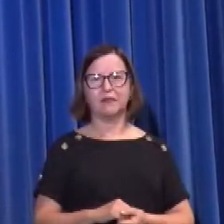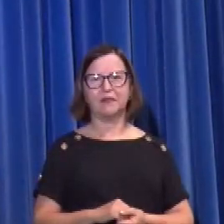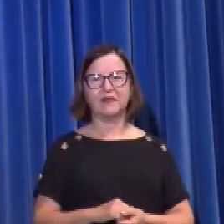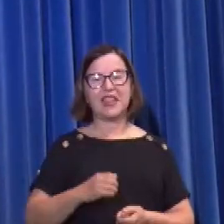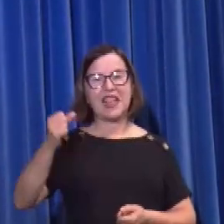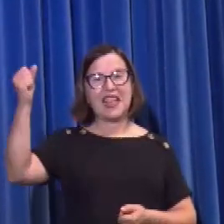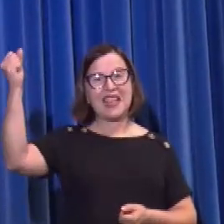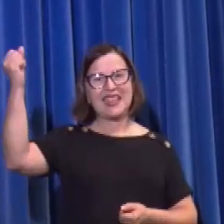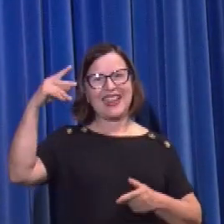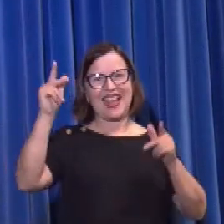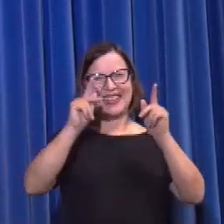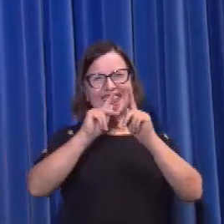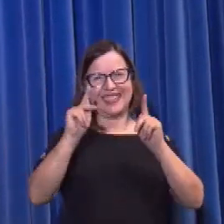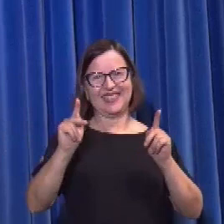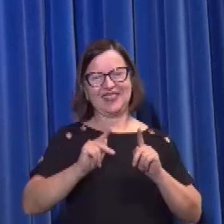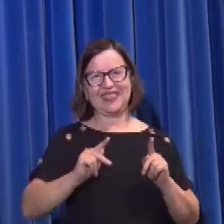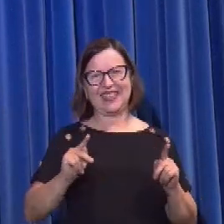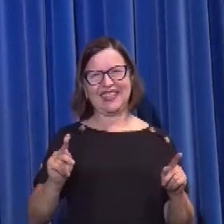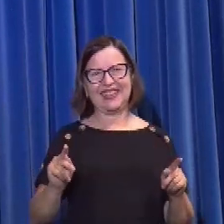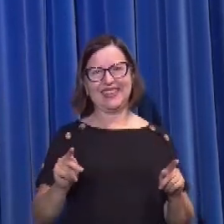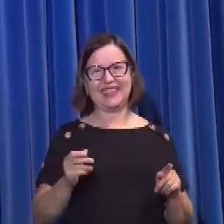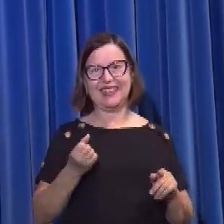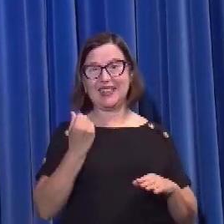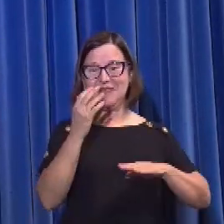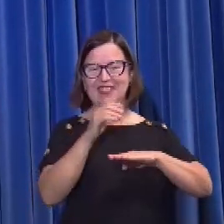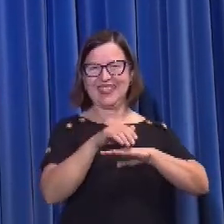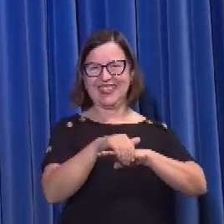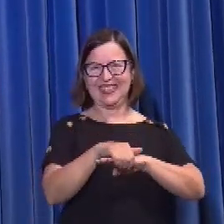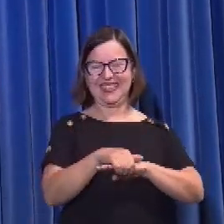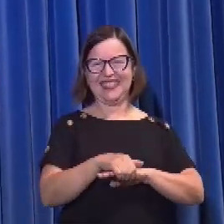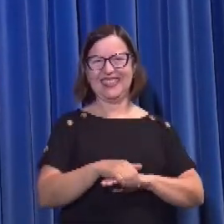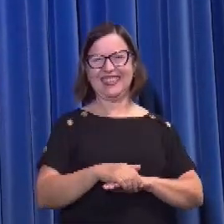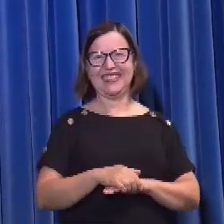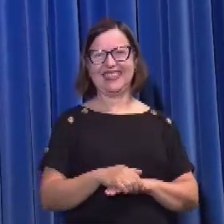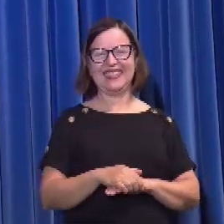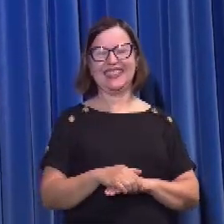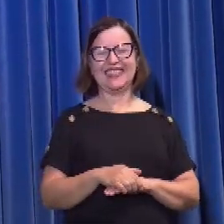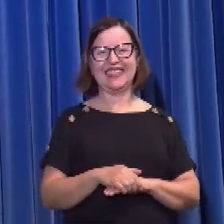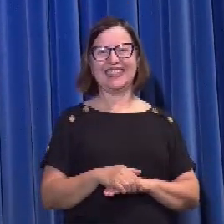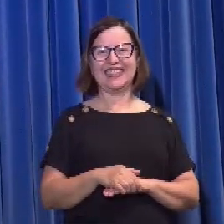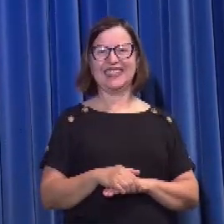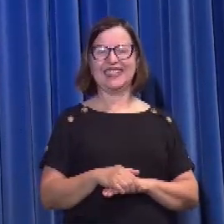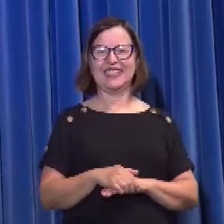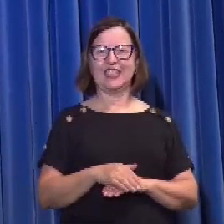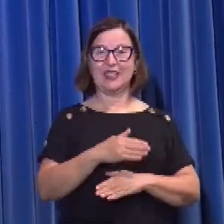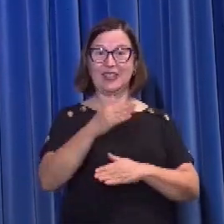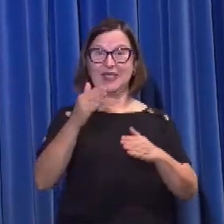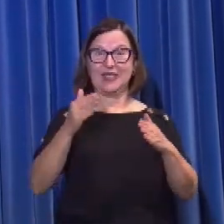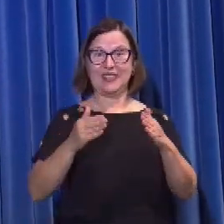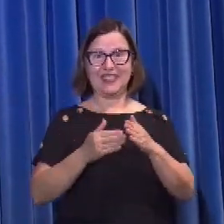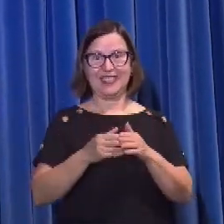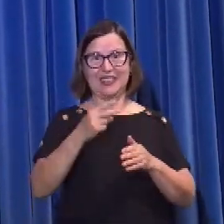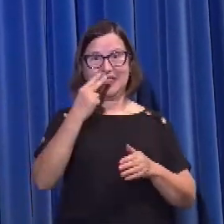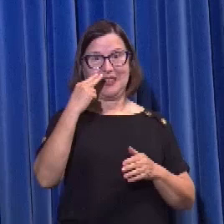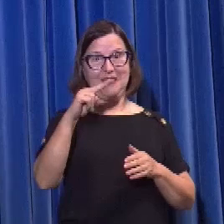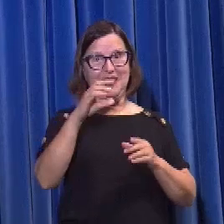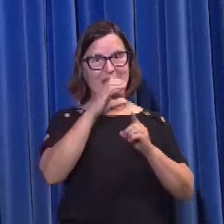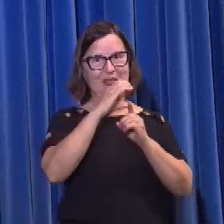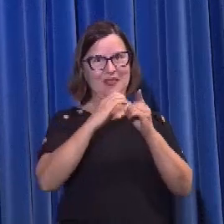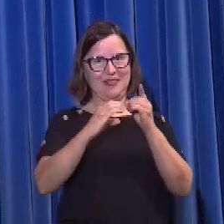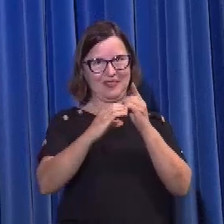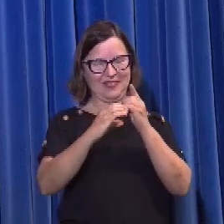Graça e paz, boa noite a todos que estão nos assistindo pela